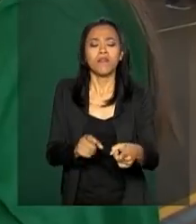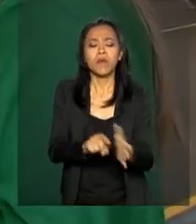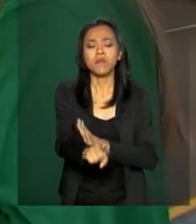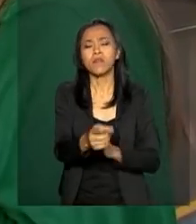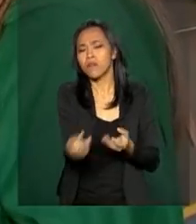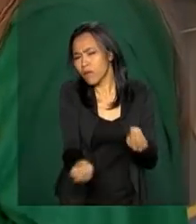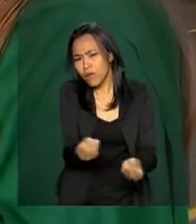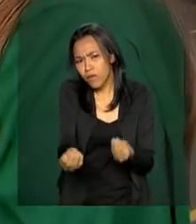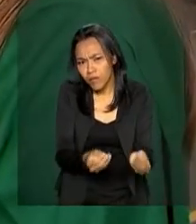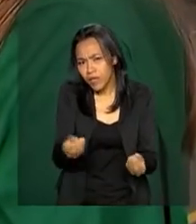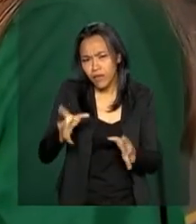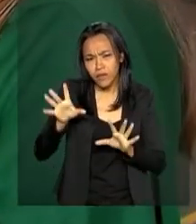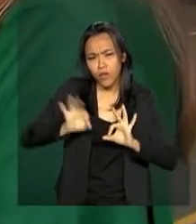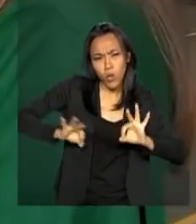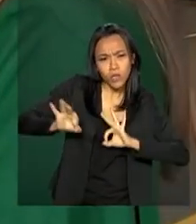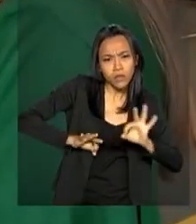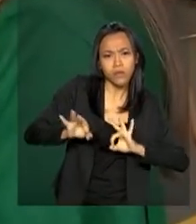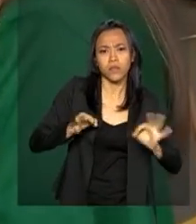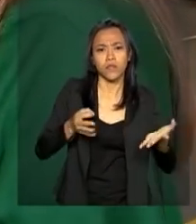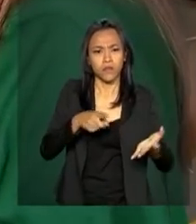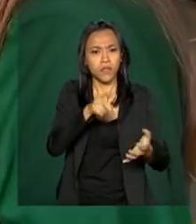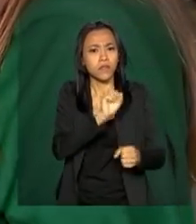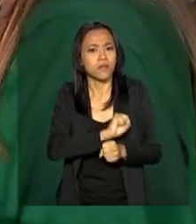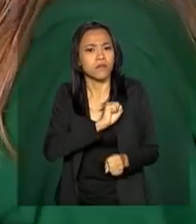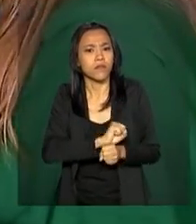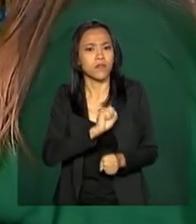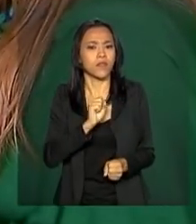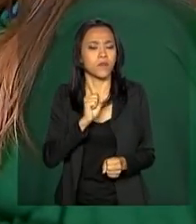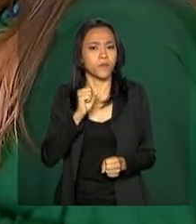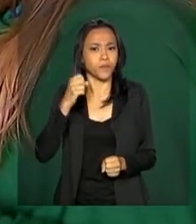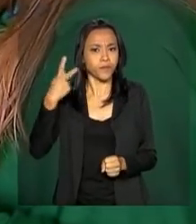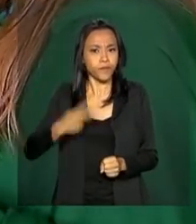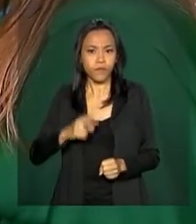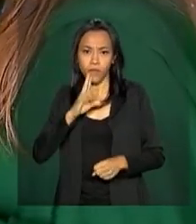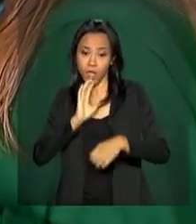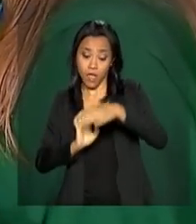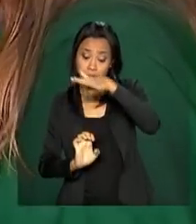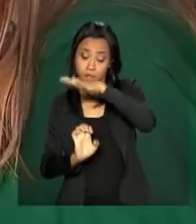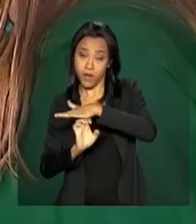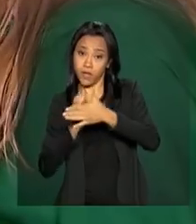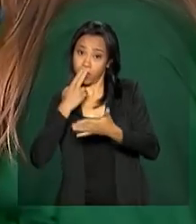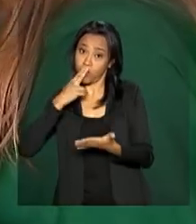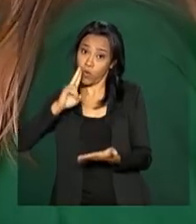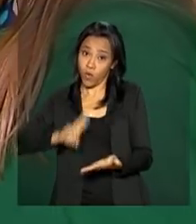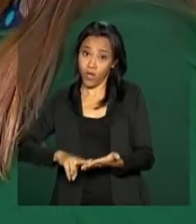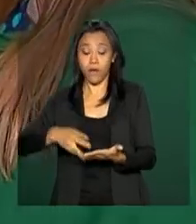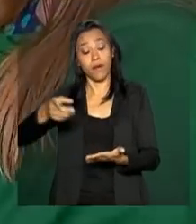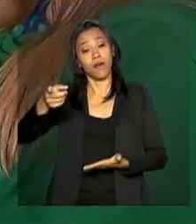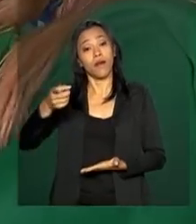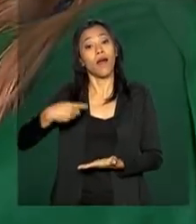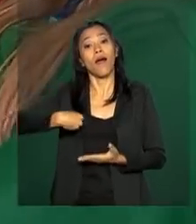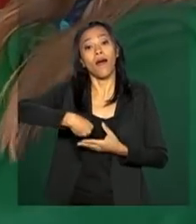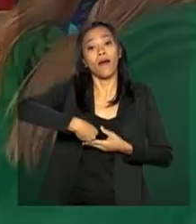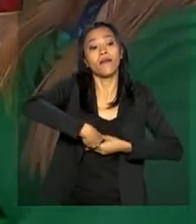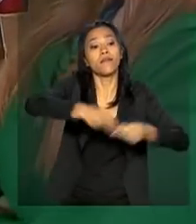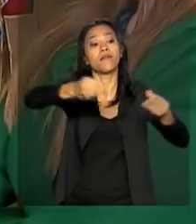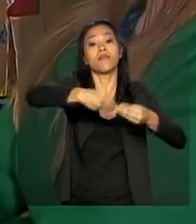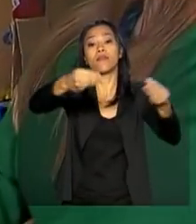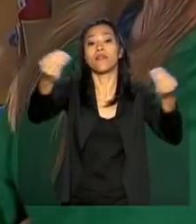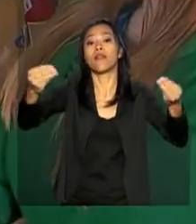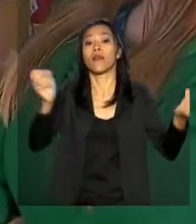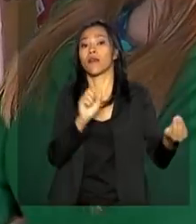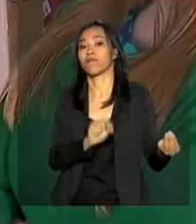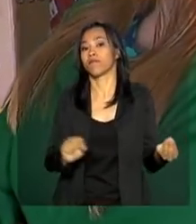isso? Vocês esperam, qual a previsão dos Correios de entrega diária com a Black Friday? Então, nós